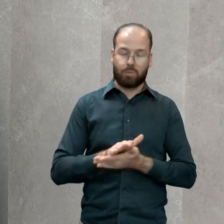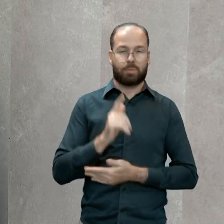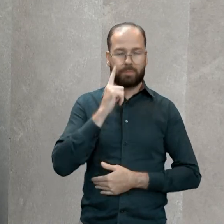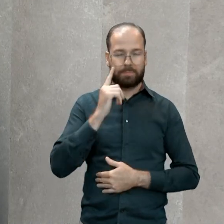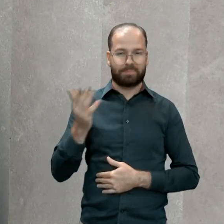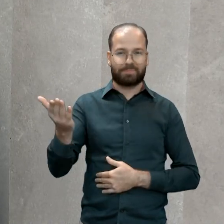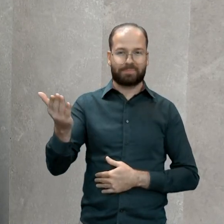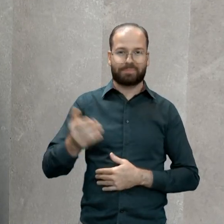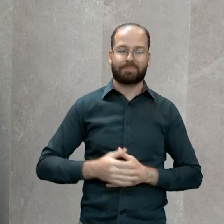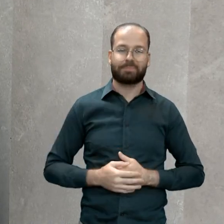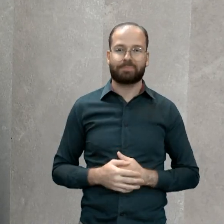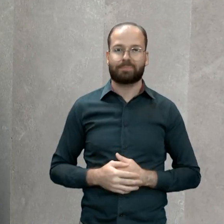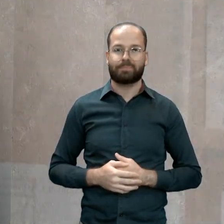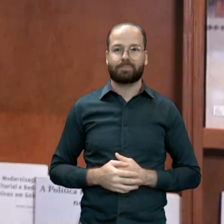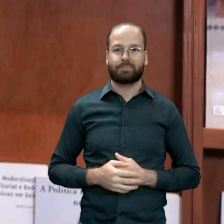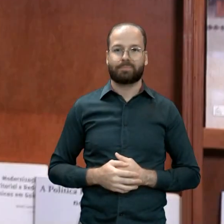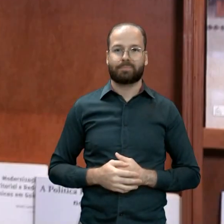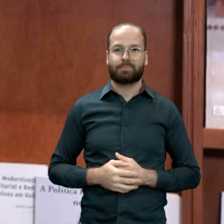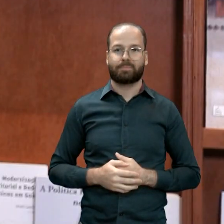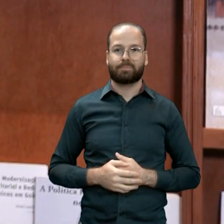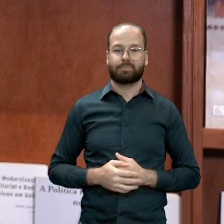Rodou.